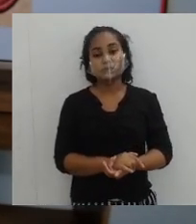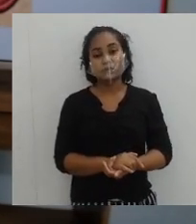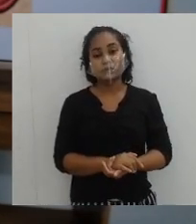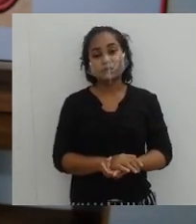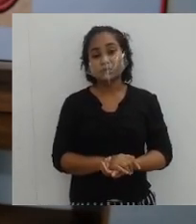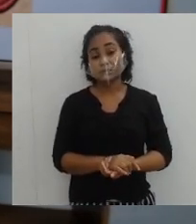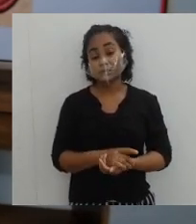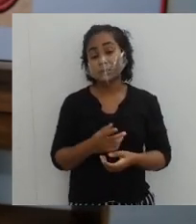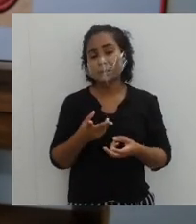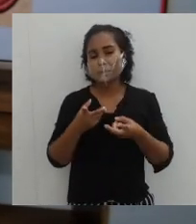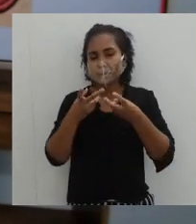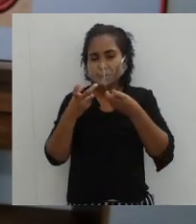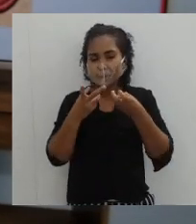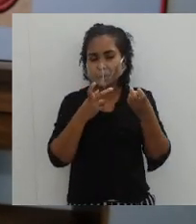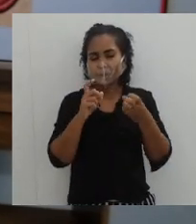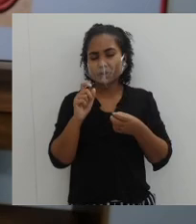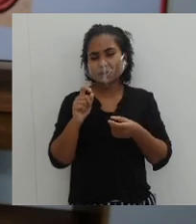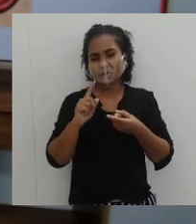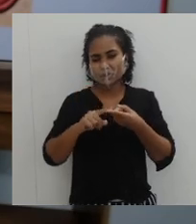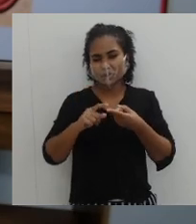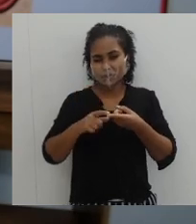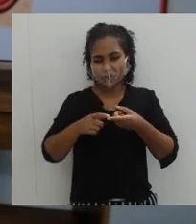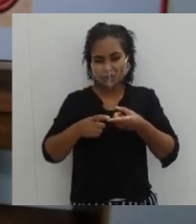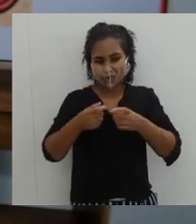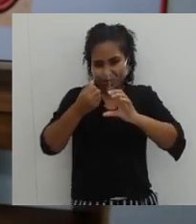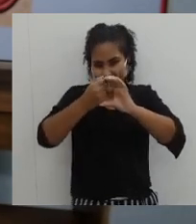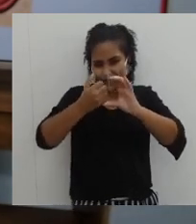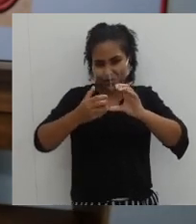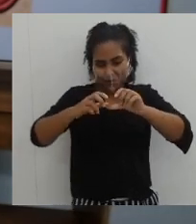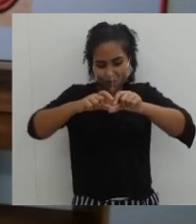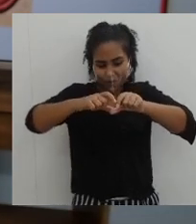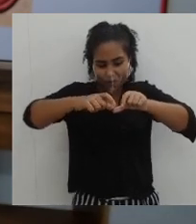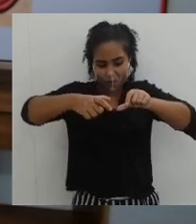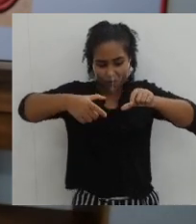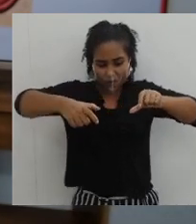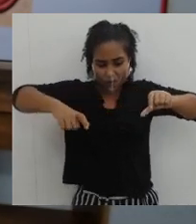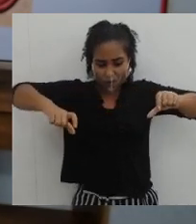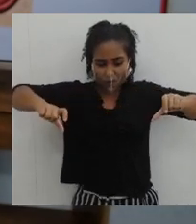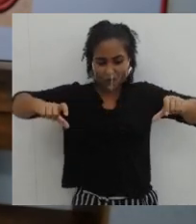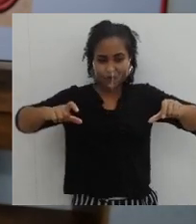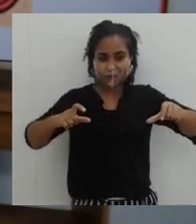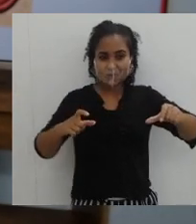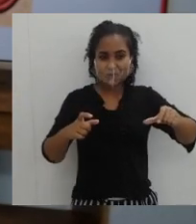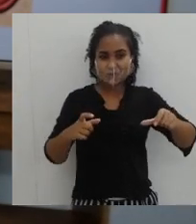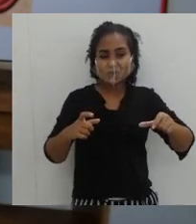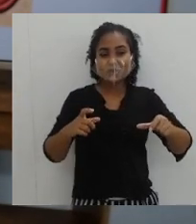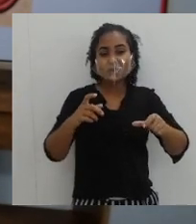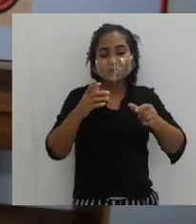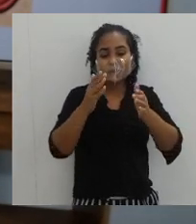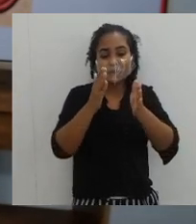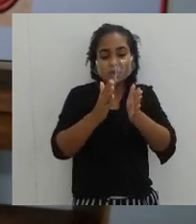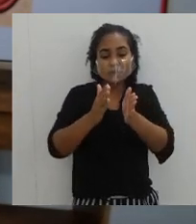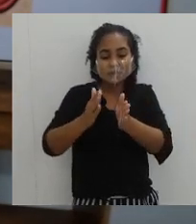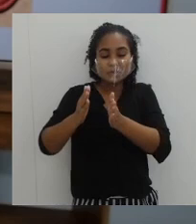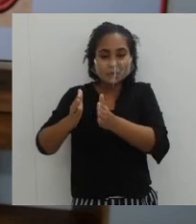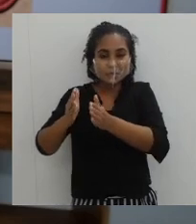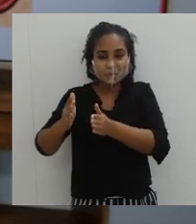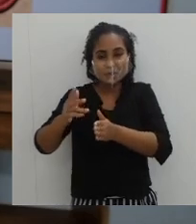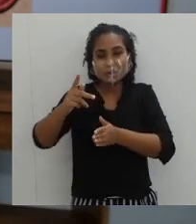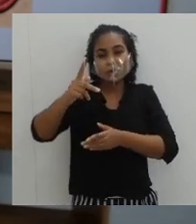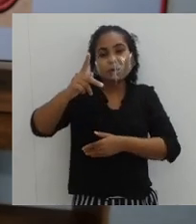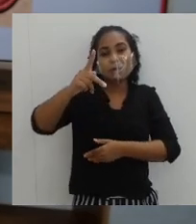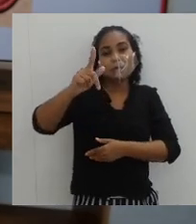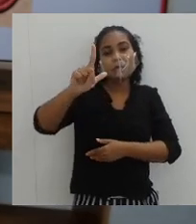observar também que ela tem no corpo dela, né? Olha uma olhadinha aqui. Proglótides, que é os pedacinhos do